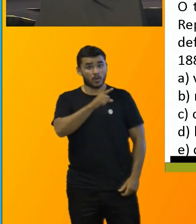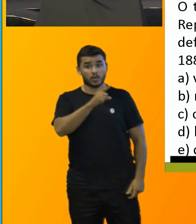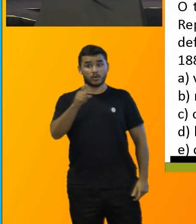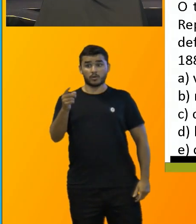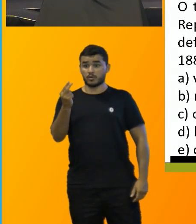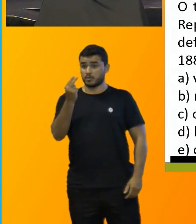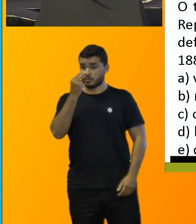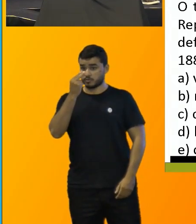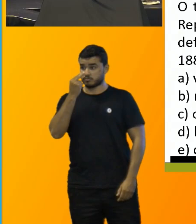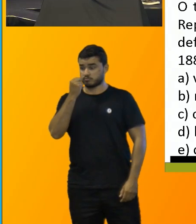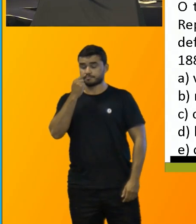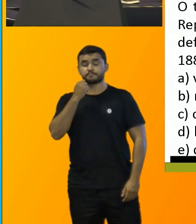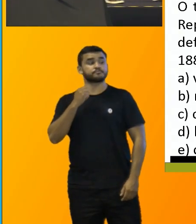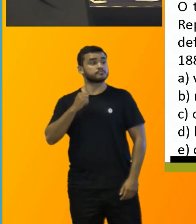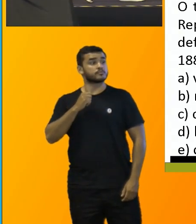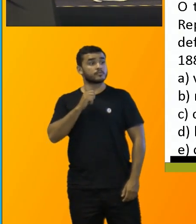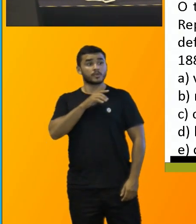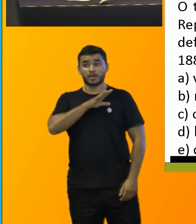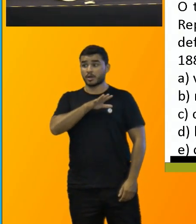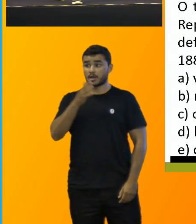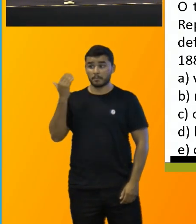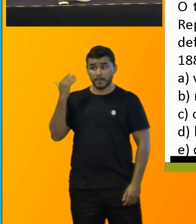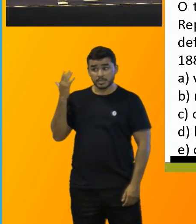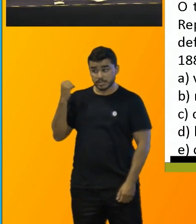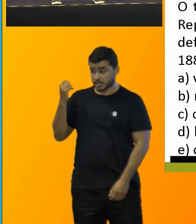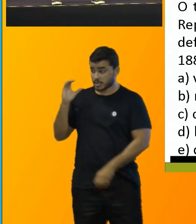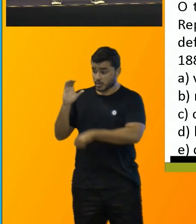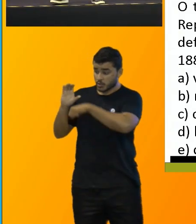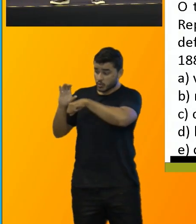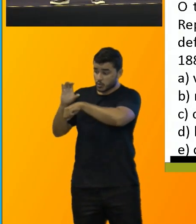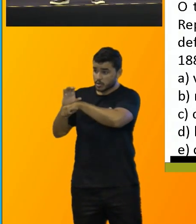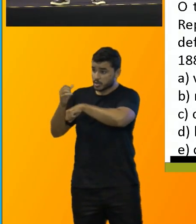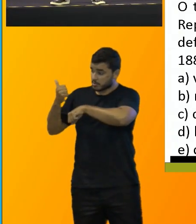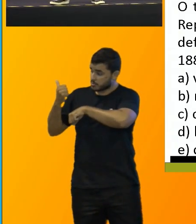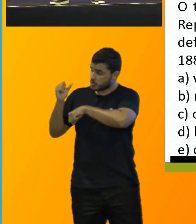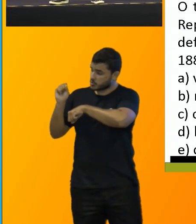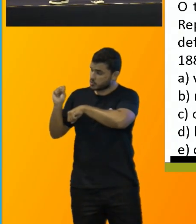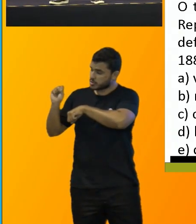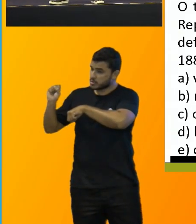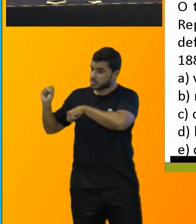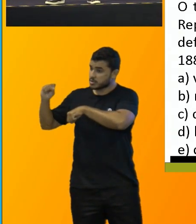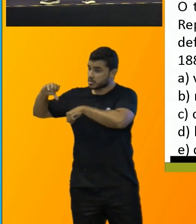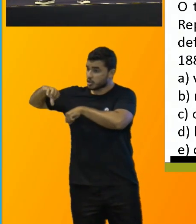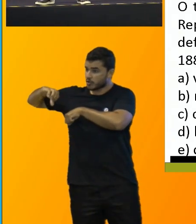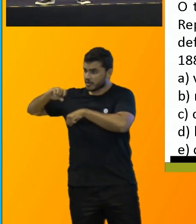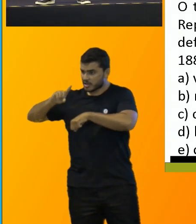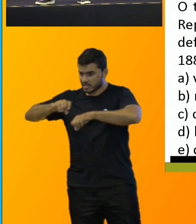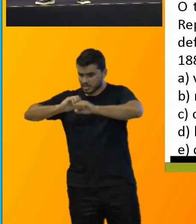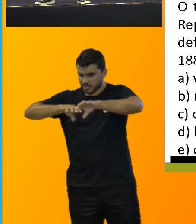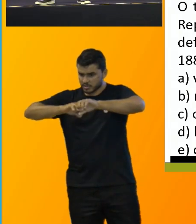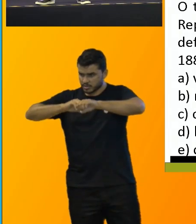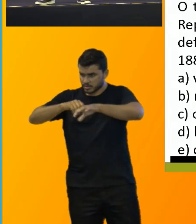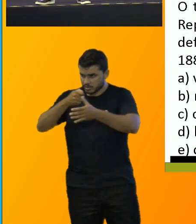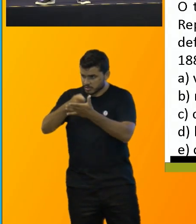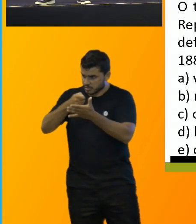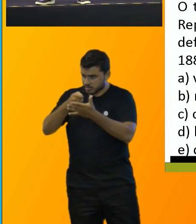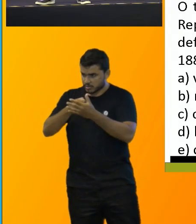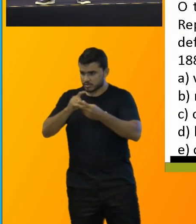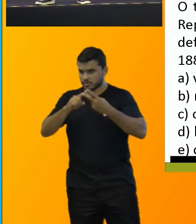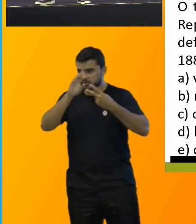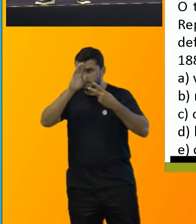para mim. Na Constituição de 1889, o ensino nem sequer era obrigatório,